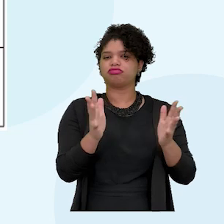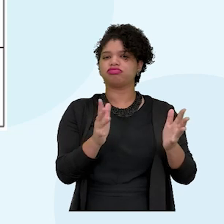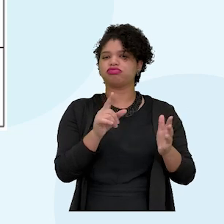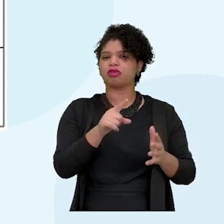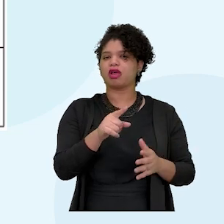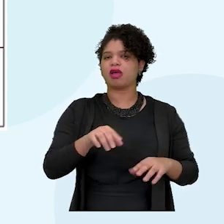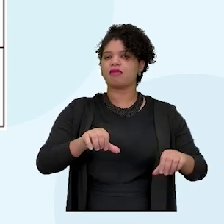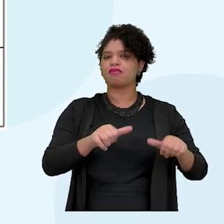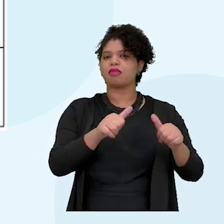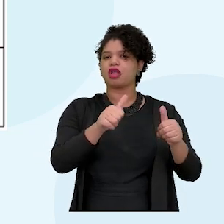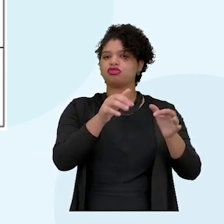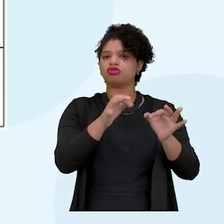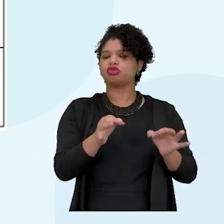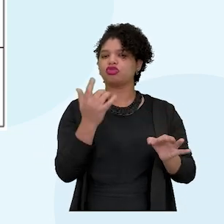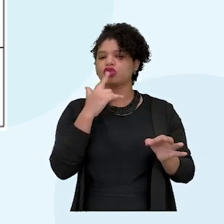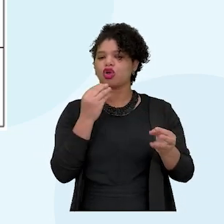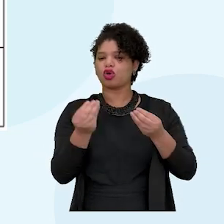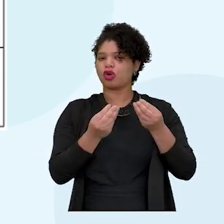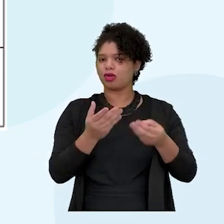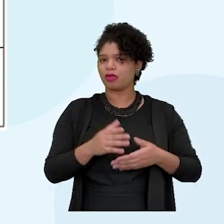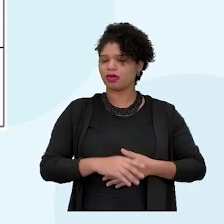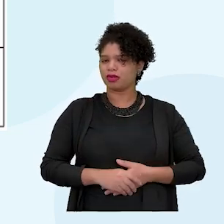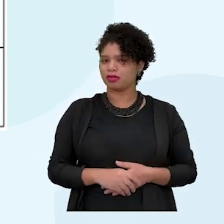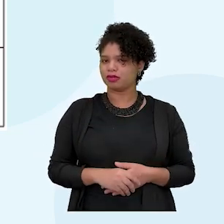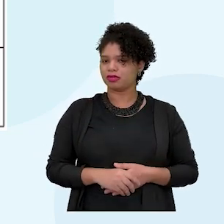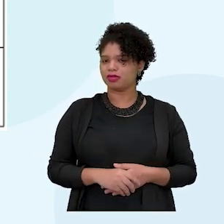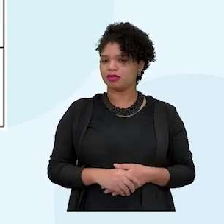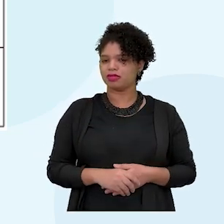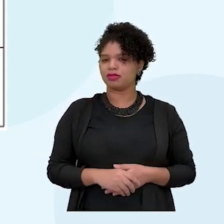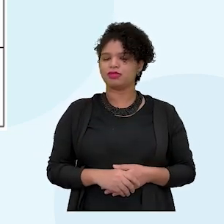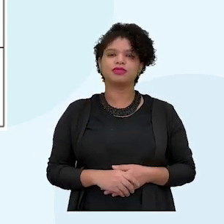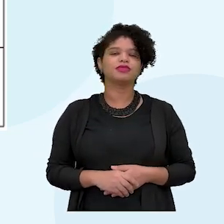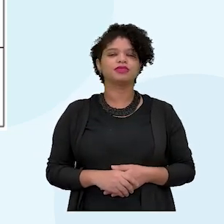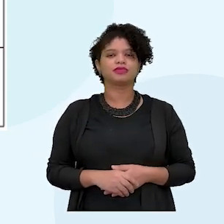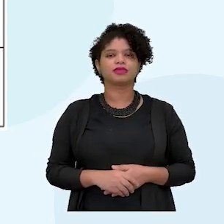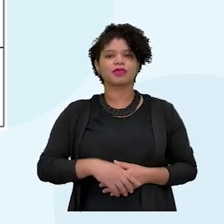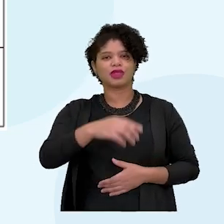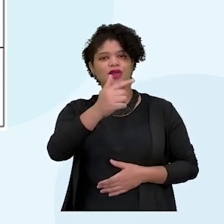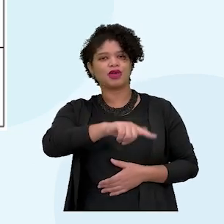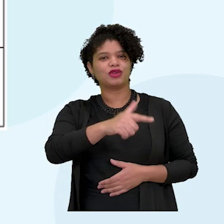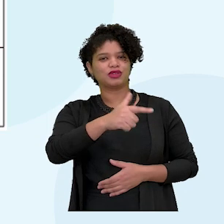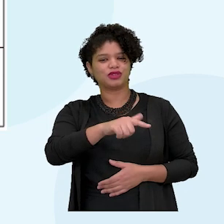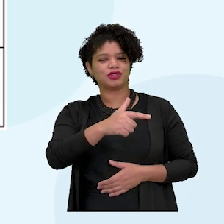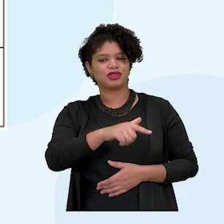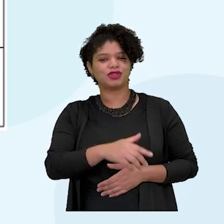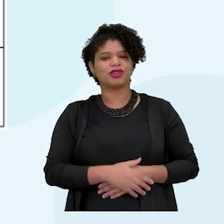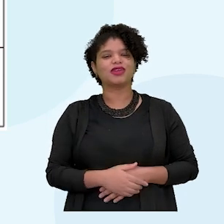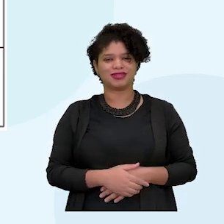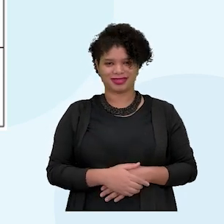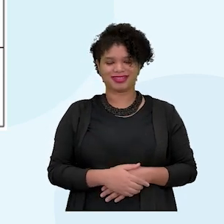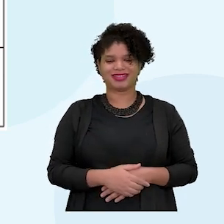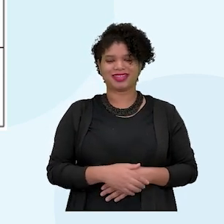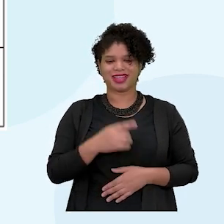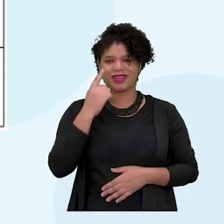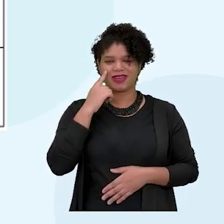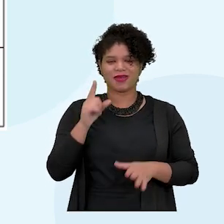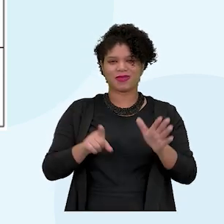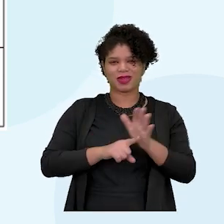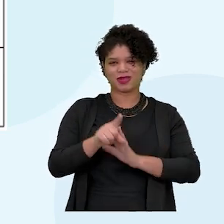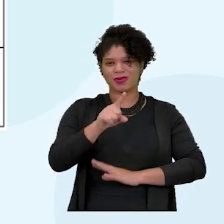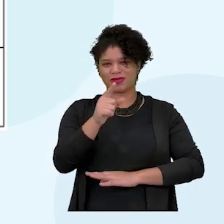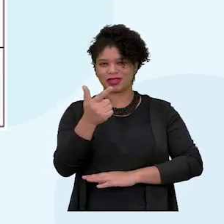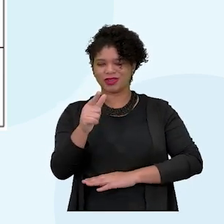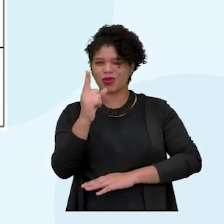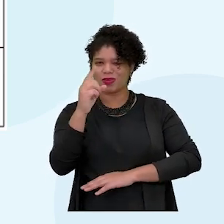mais justa? Vamos pensar coletivamente também, então. Então, de novo, voltando aí para o chat mais